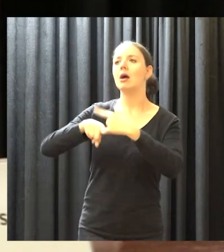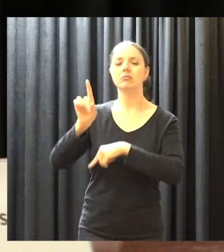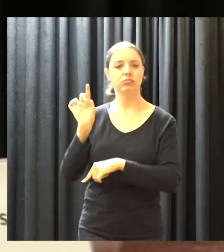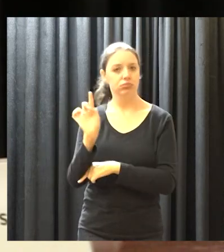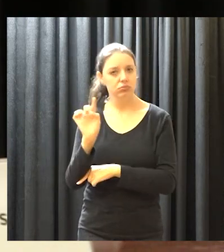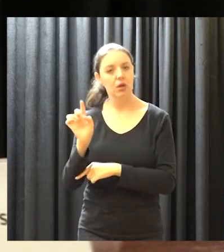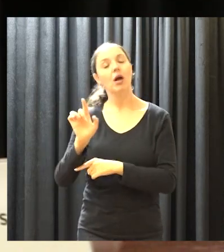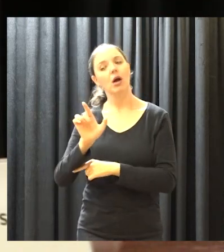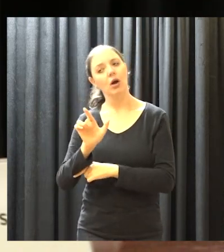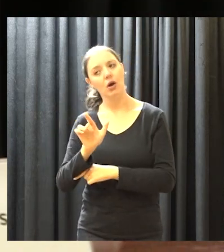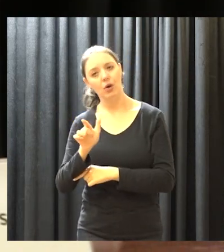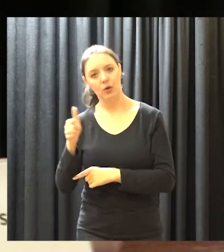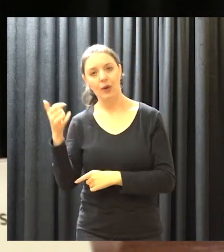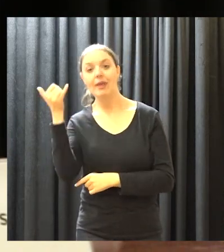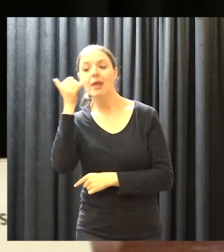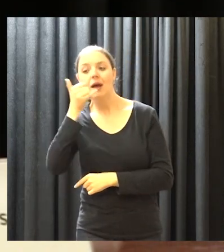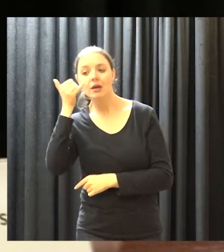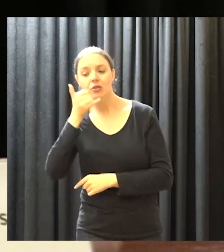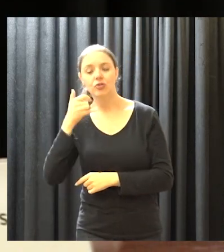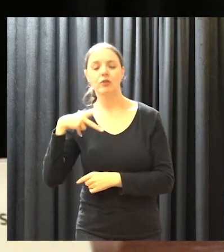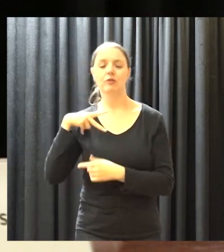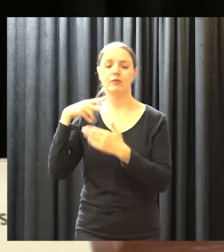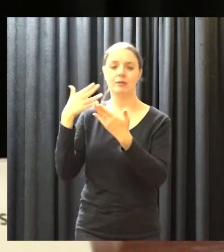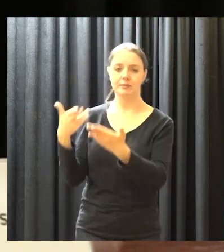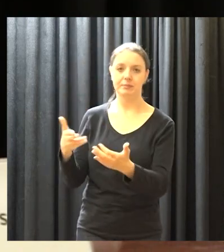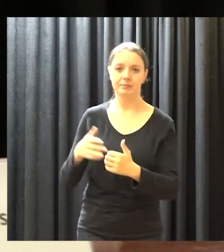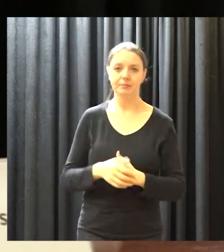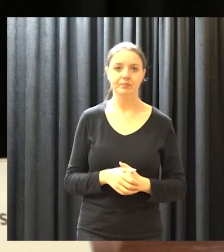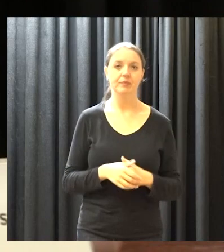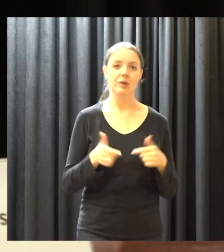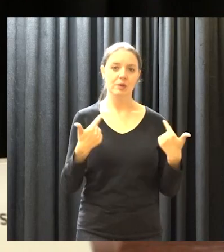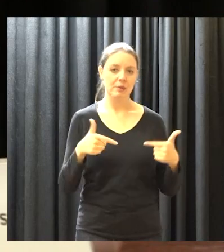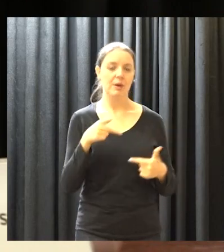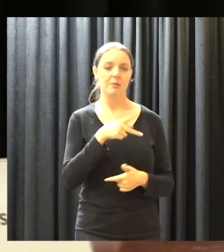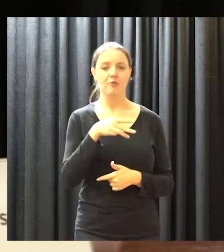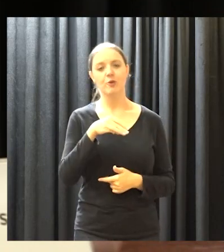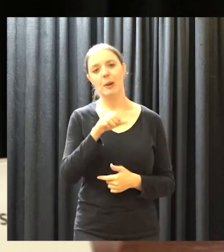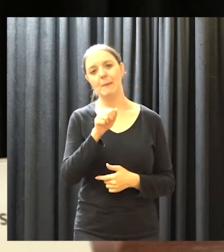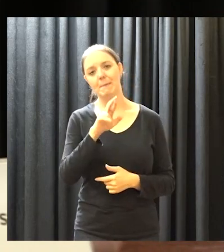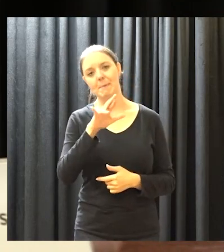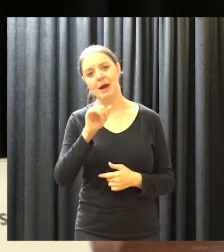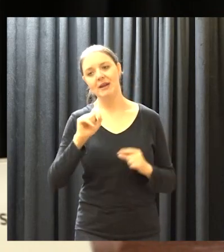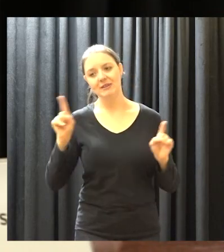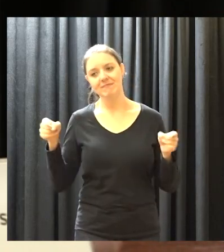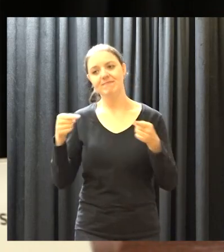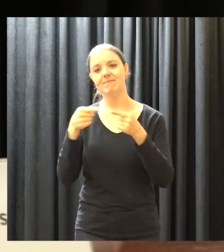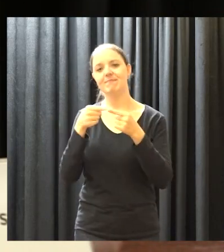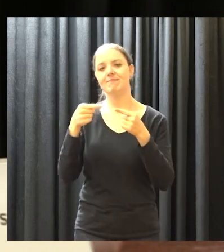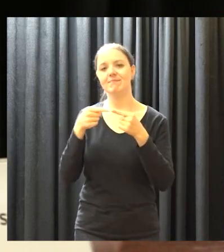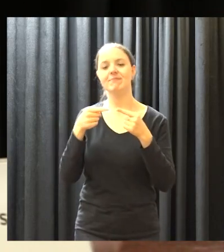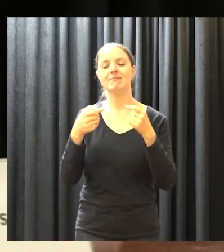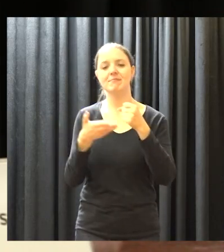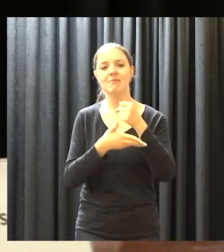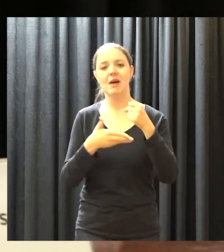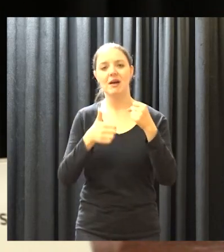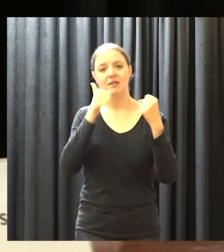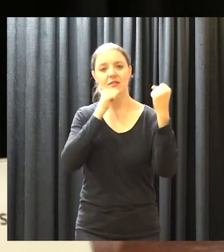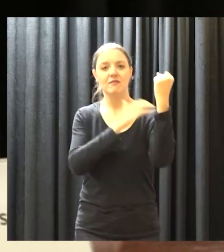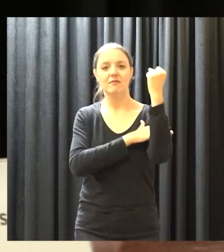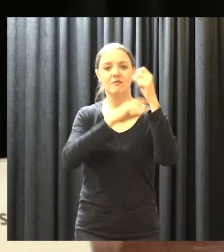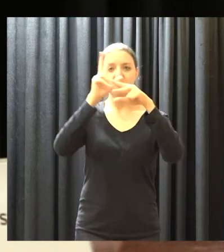colega Márcia, que me antecedeu, né, é totalmente comprometido com esse princípio feminista de que o pessoal é